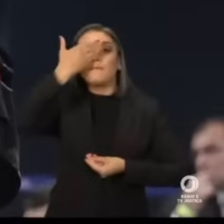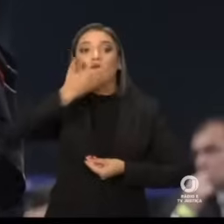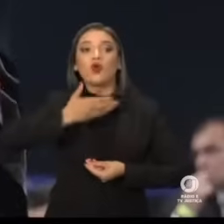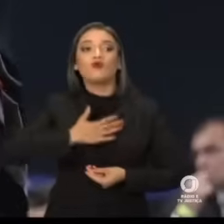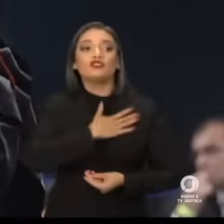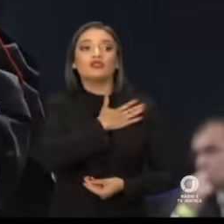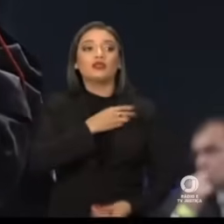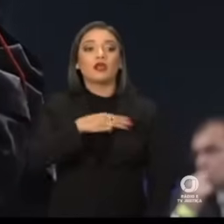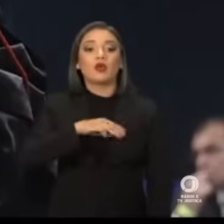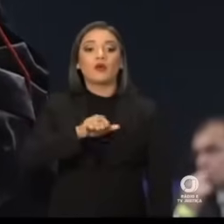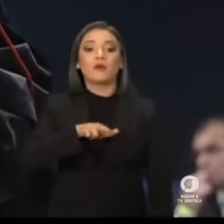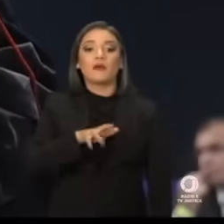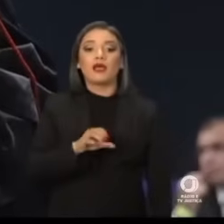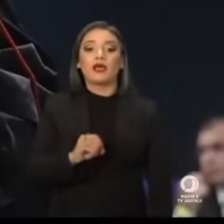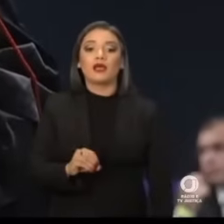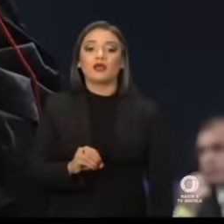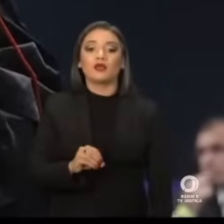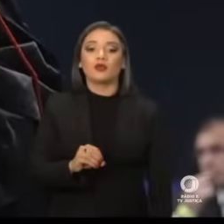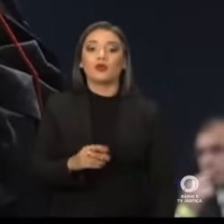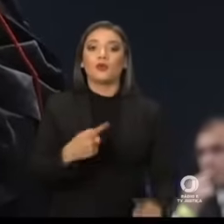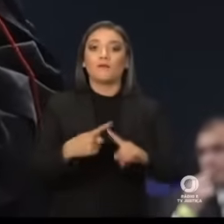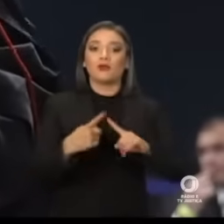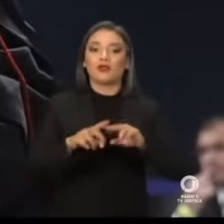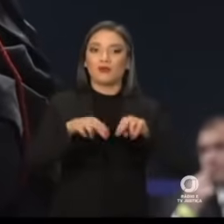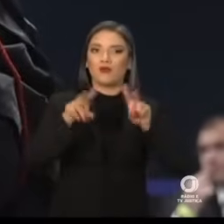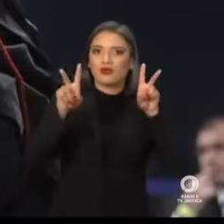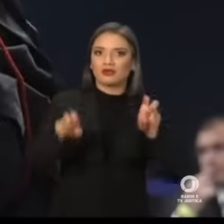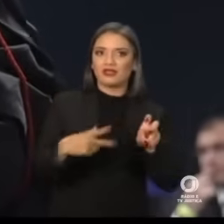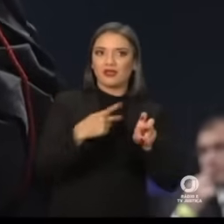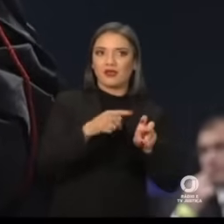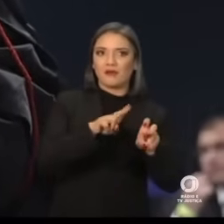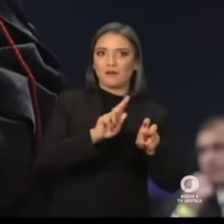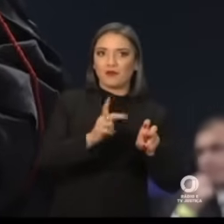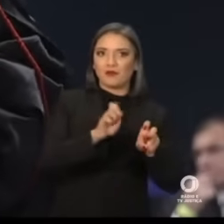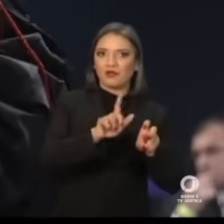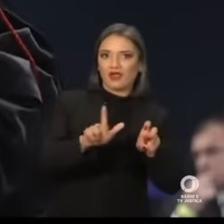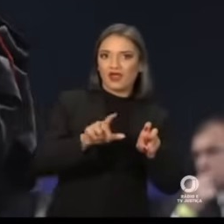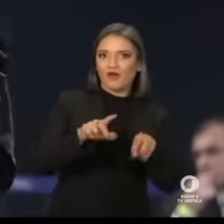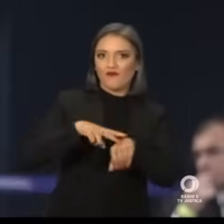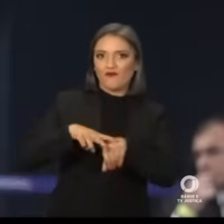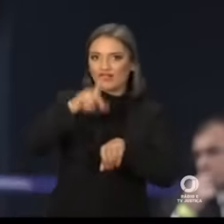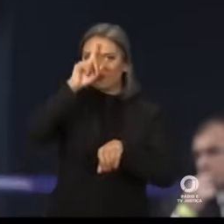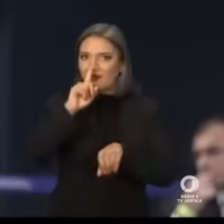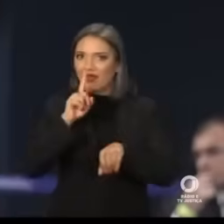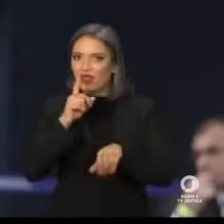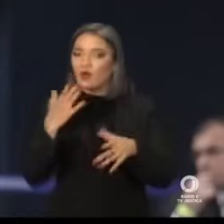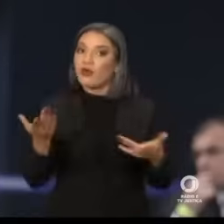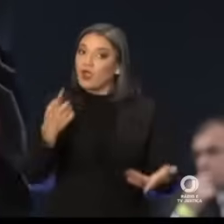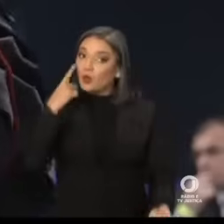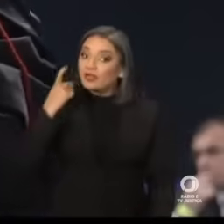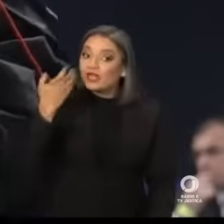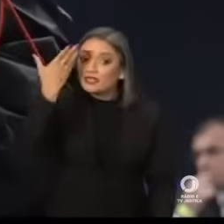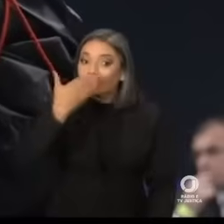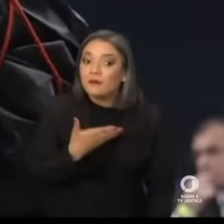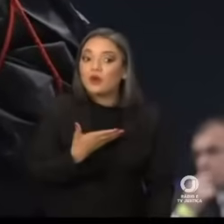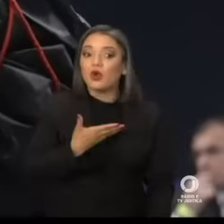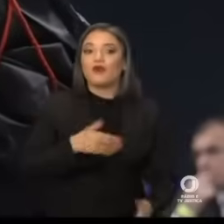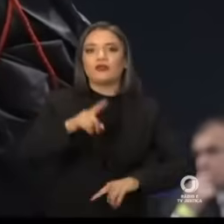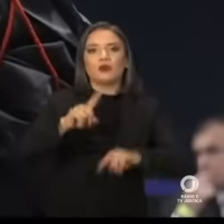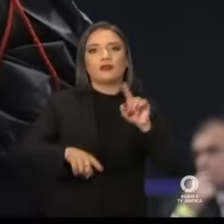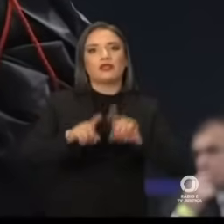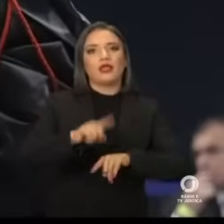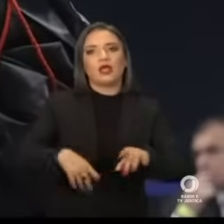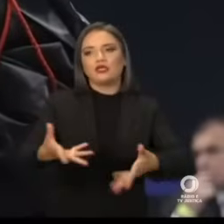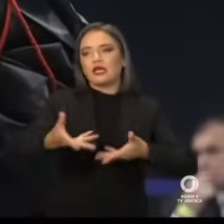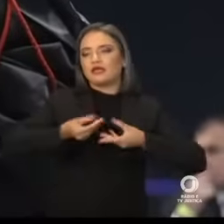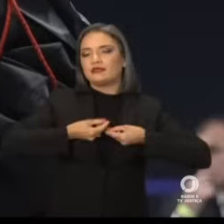Por conta do punhal verde e amarelo. Esse era o interesse da prova. E estamos recebendo material, e